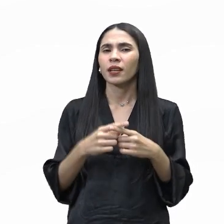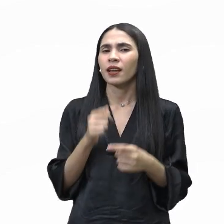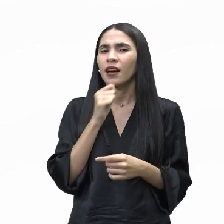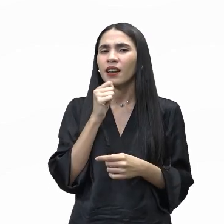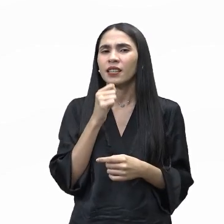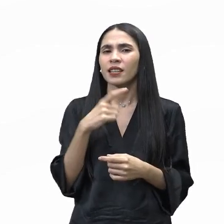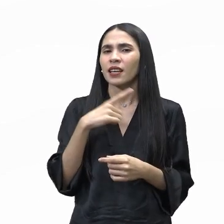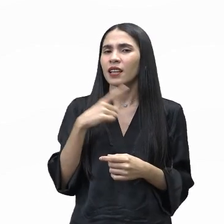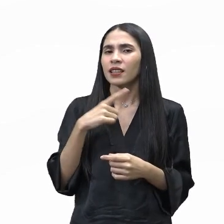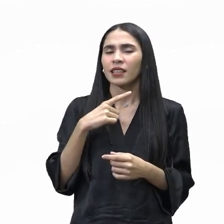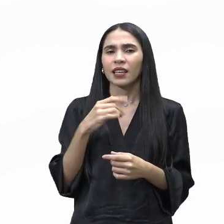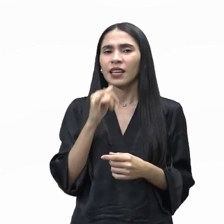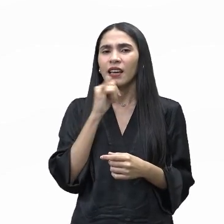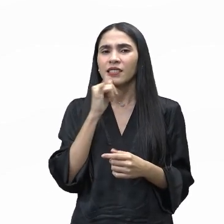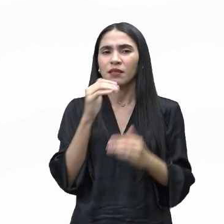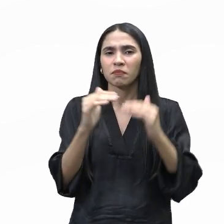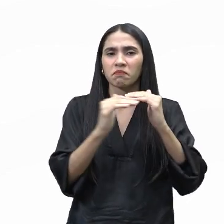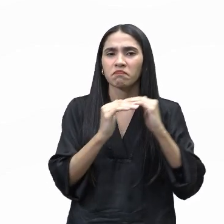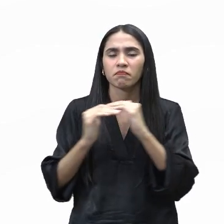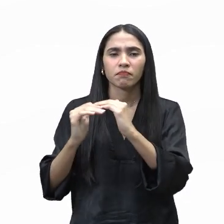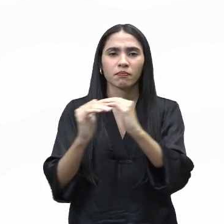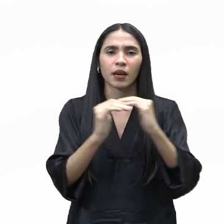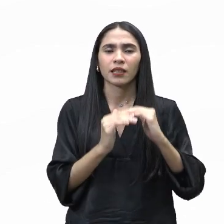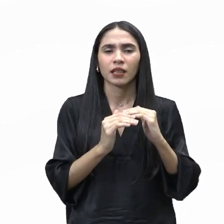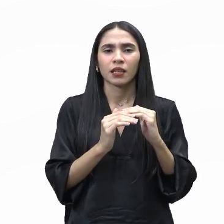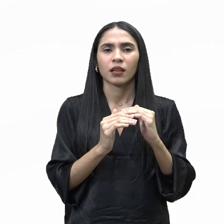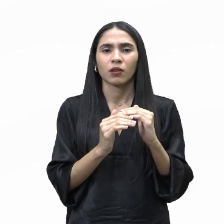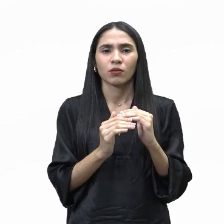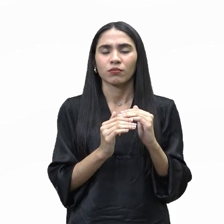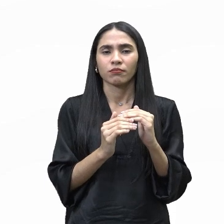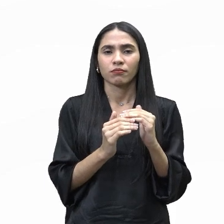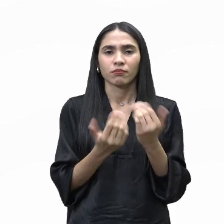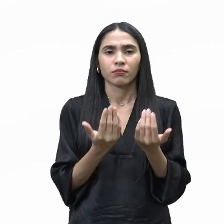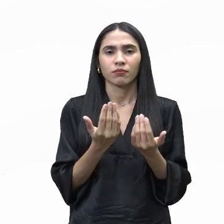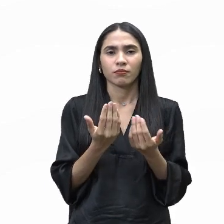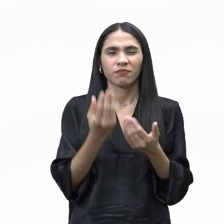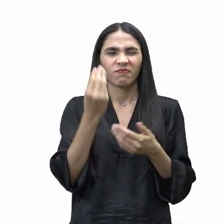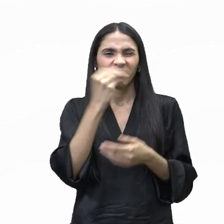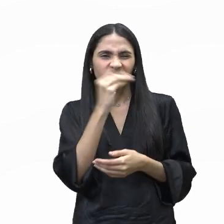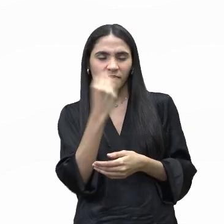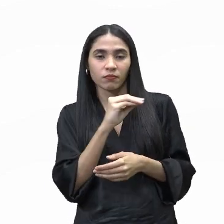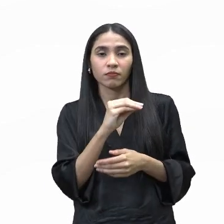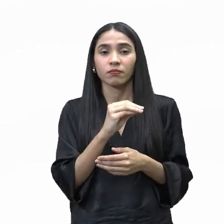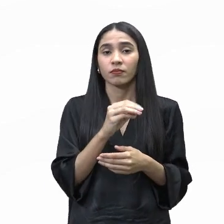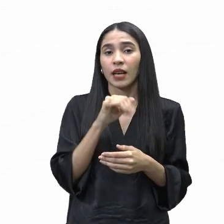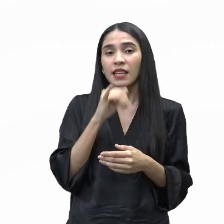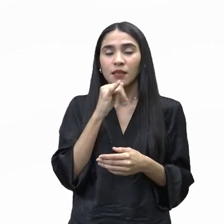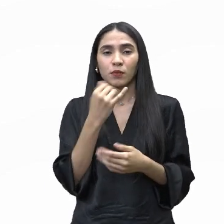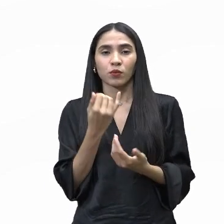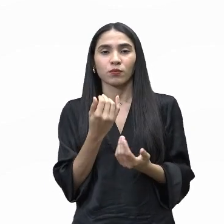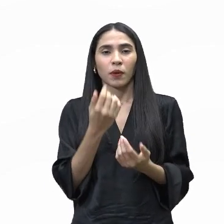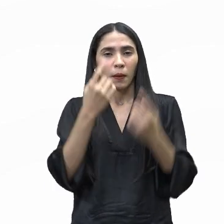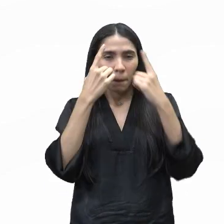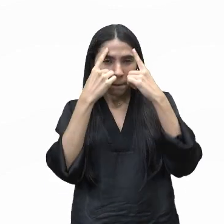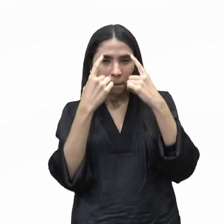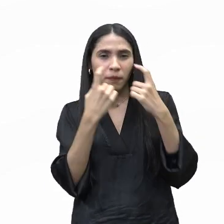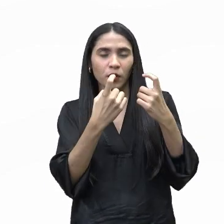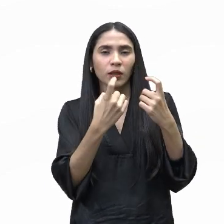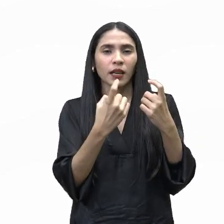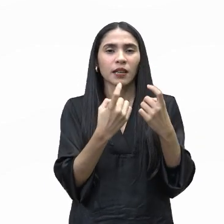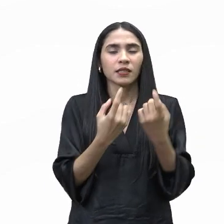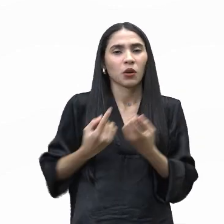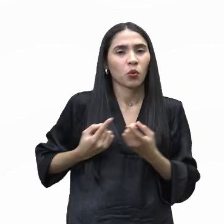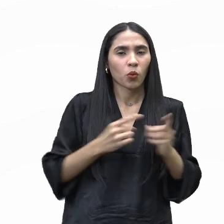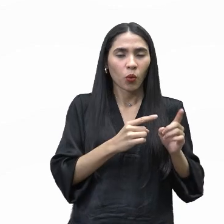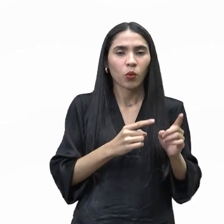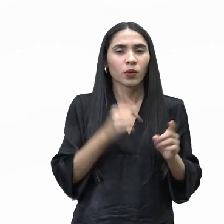ideia patrimonialista, né, que nós temos na sociedade brasileira de machismo, né, de que a